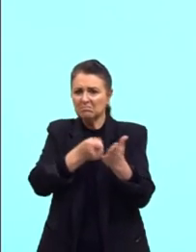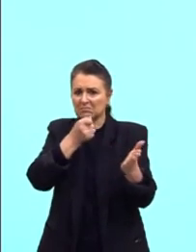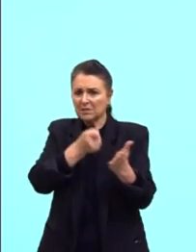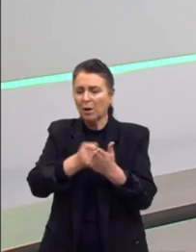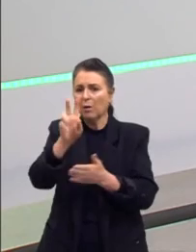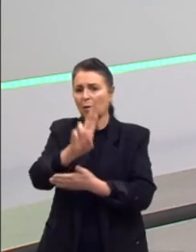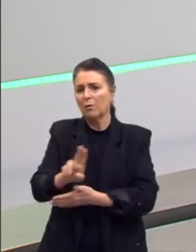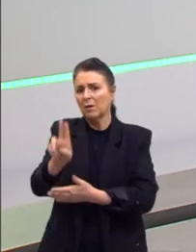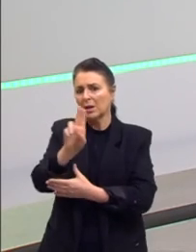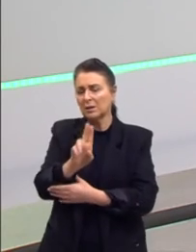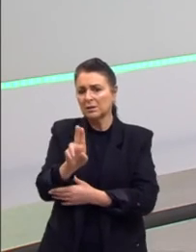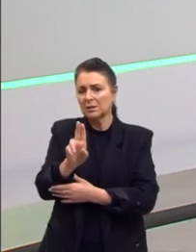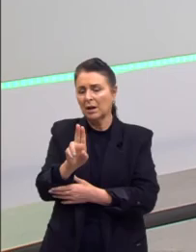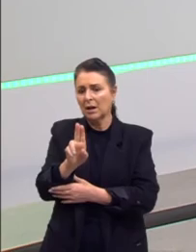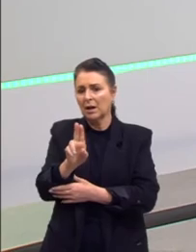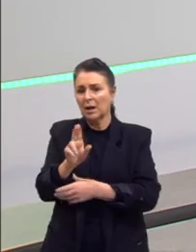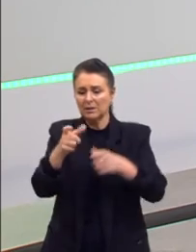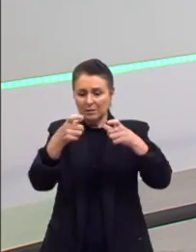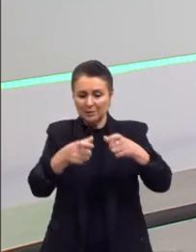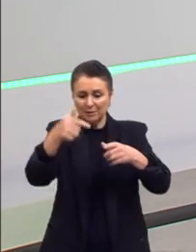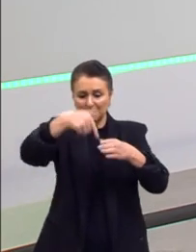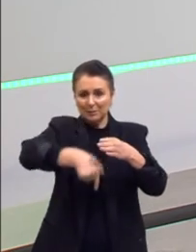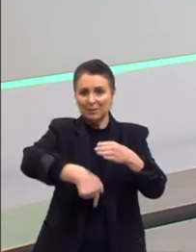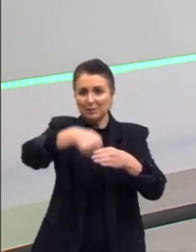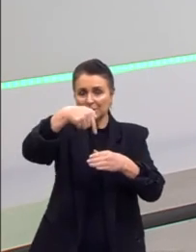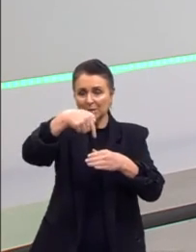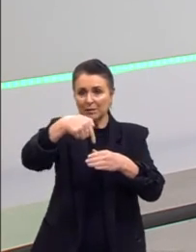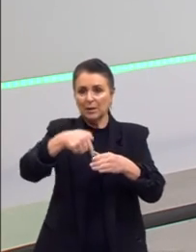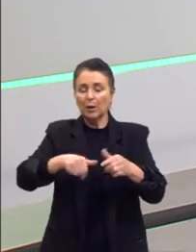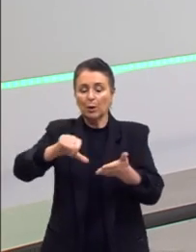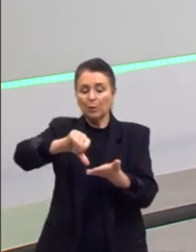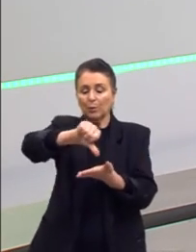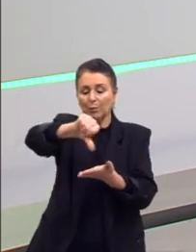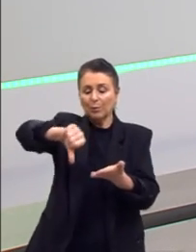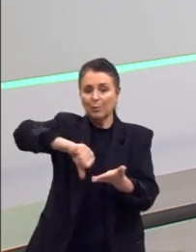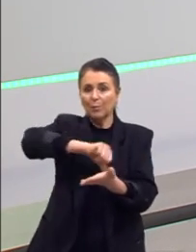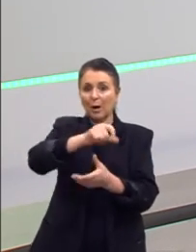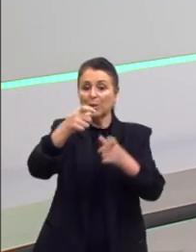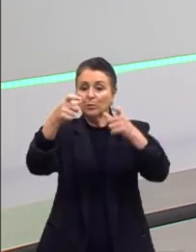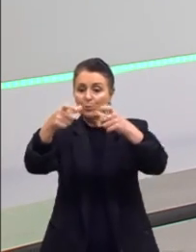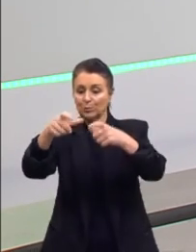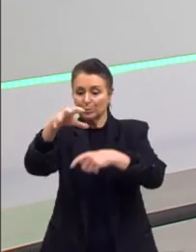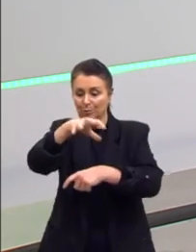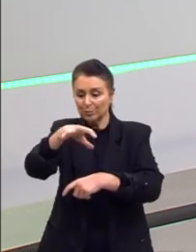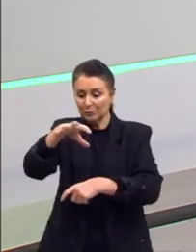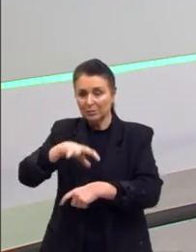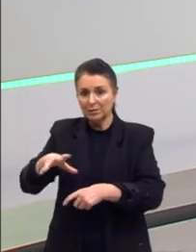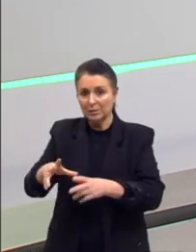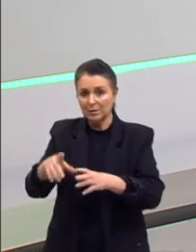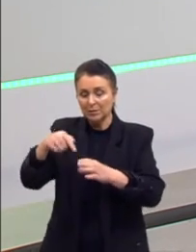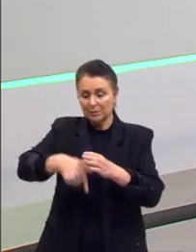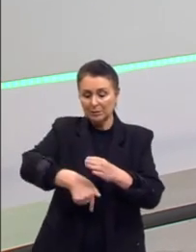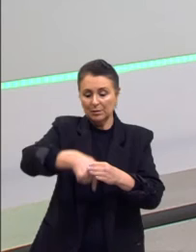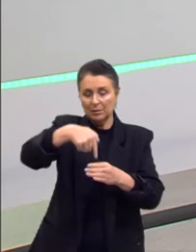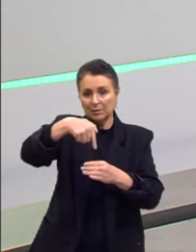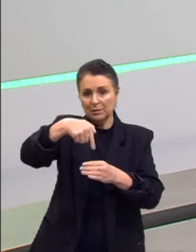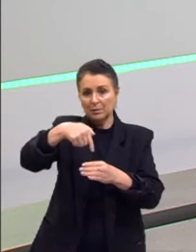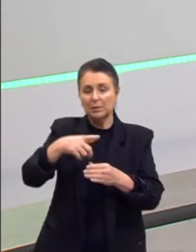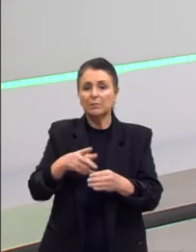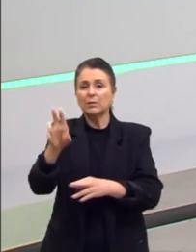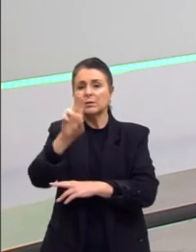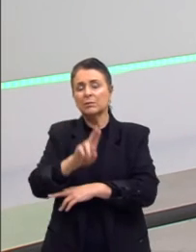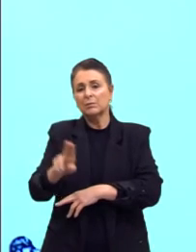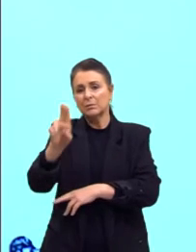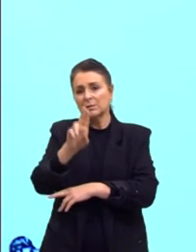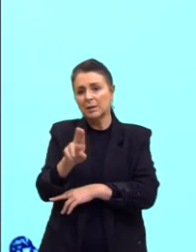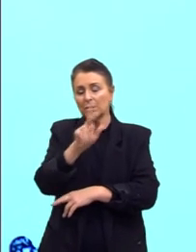utilizar essas essas reservas e aqui eu trago um mapa da onde nós temos essas reservas né O petrolíferas que vão